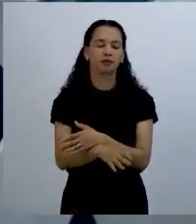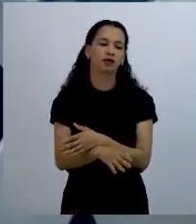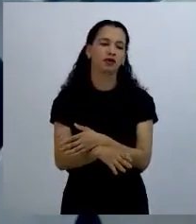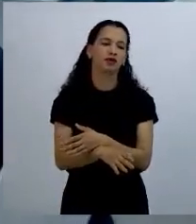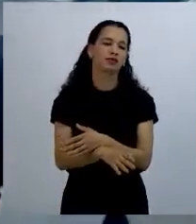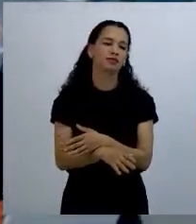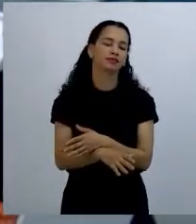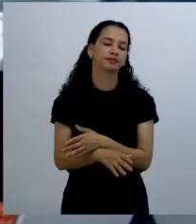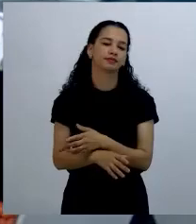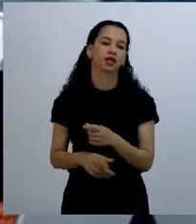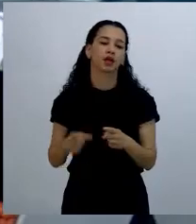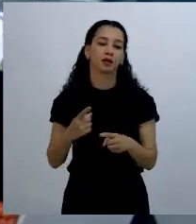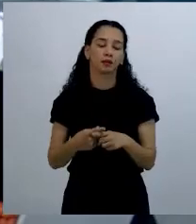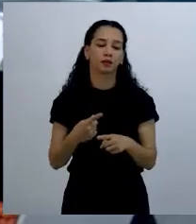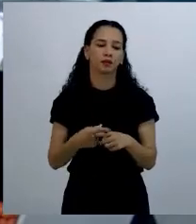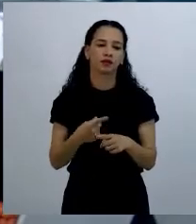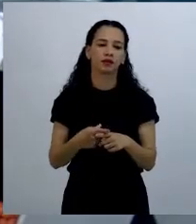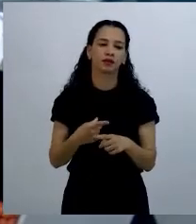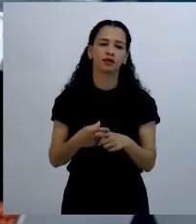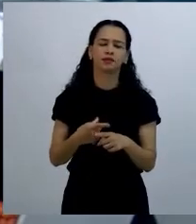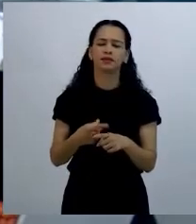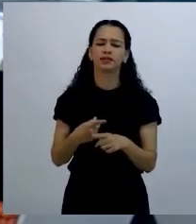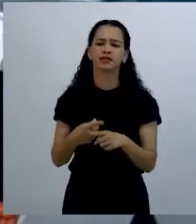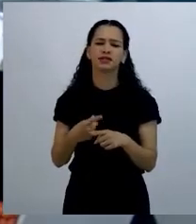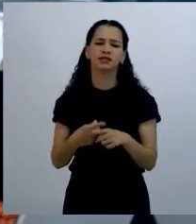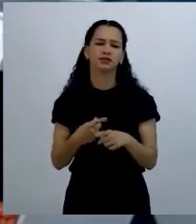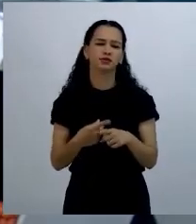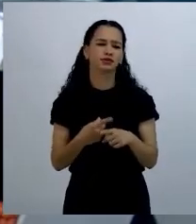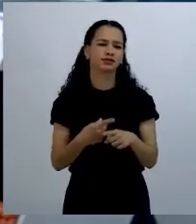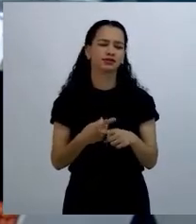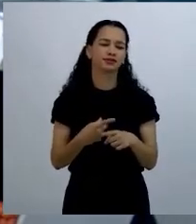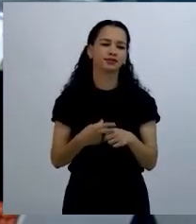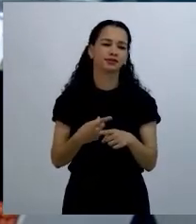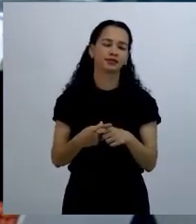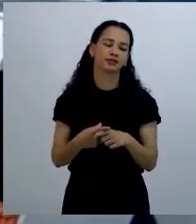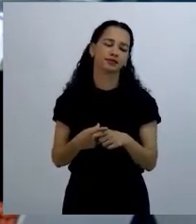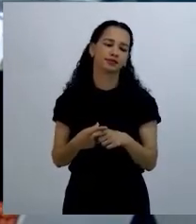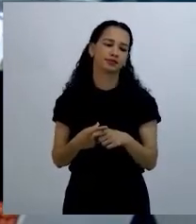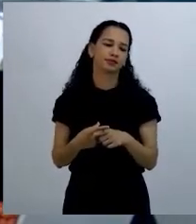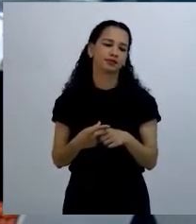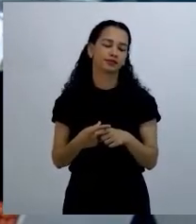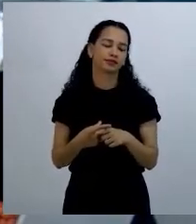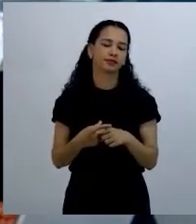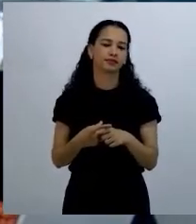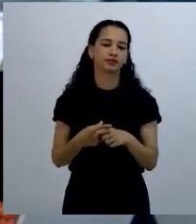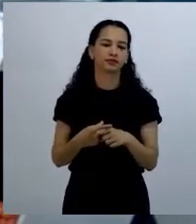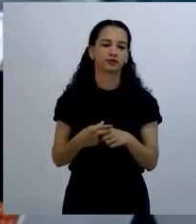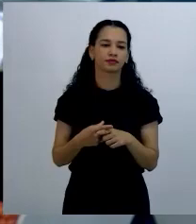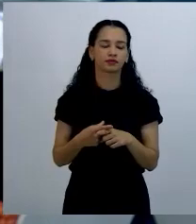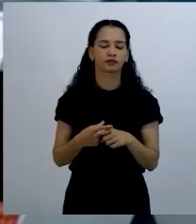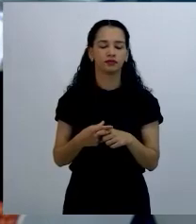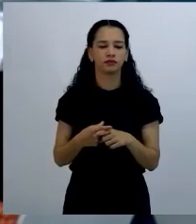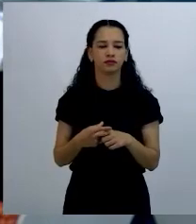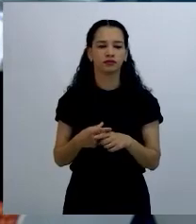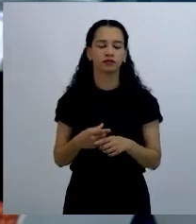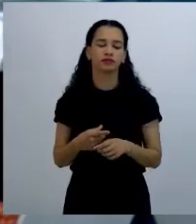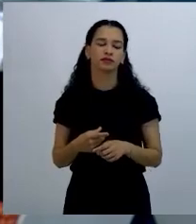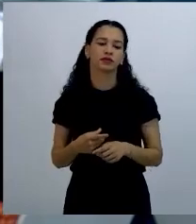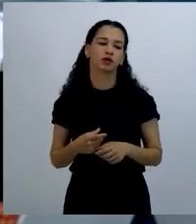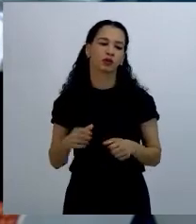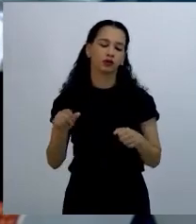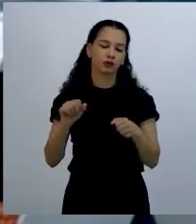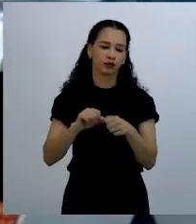as coisas que Deus faz Deus trabalha com sementes e sementes pequeninas tal qual um grão de mostarda